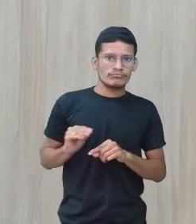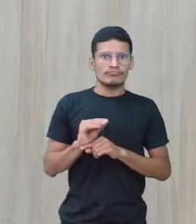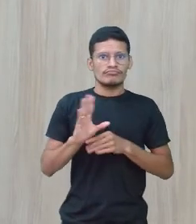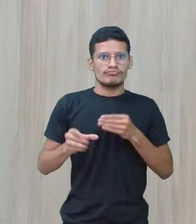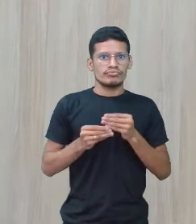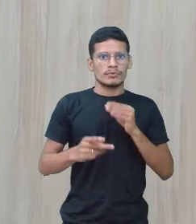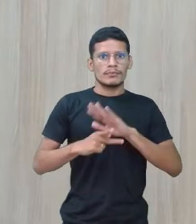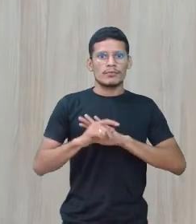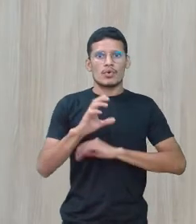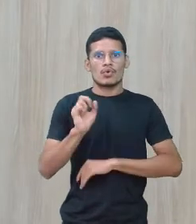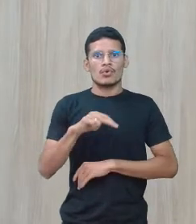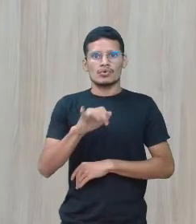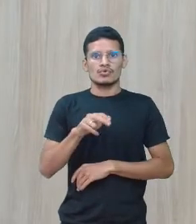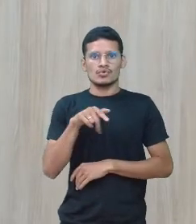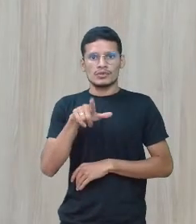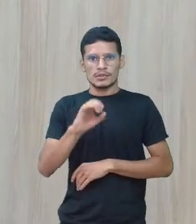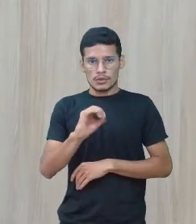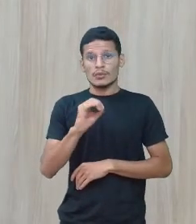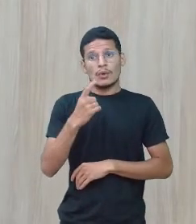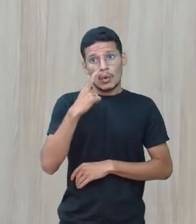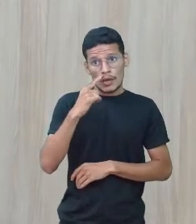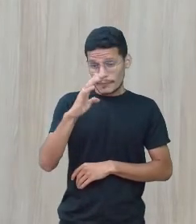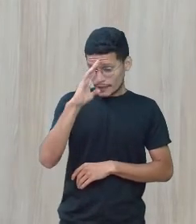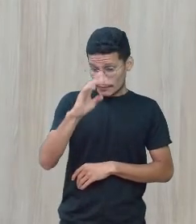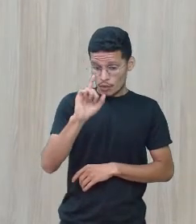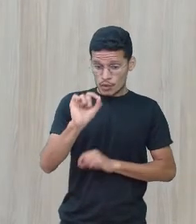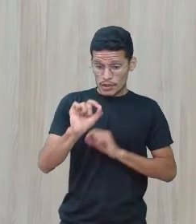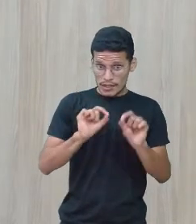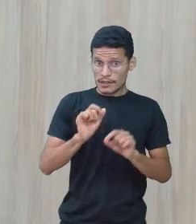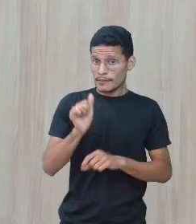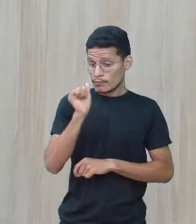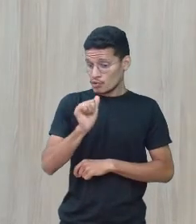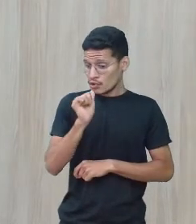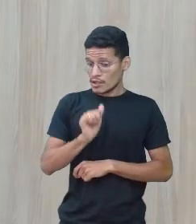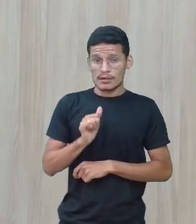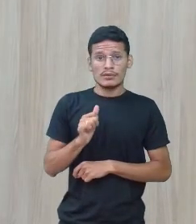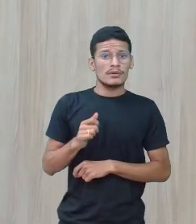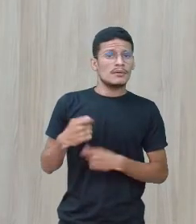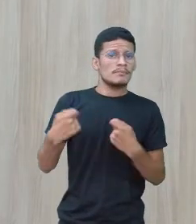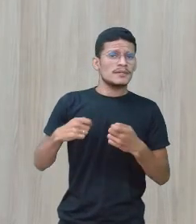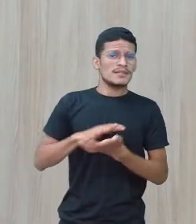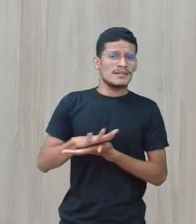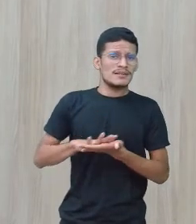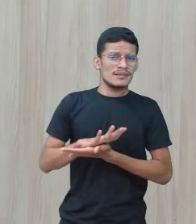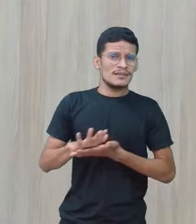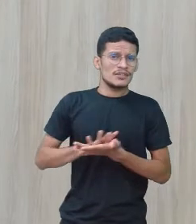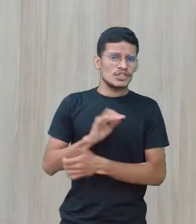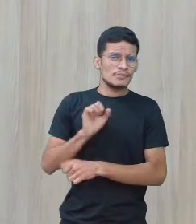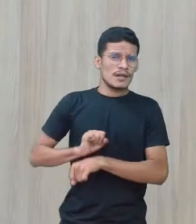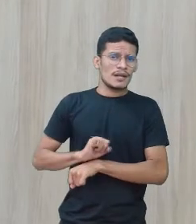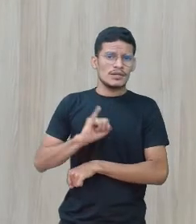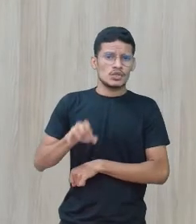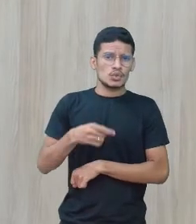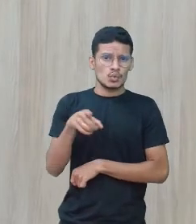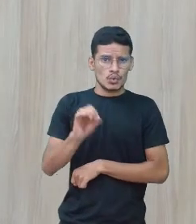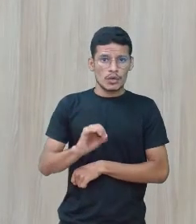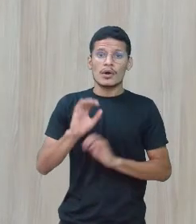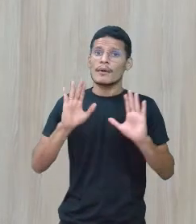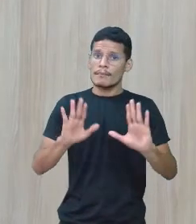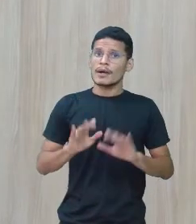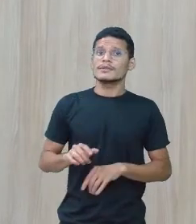conjunção. Então, a principal aqui é: a mulher não deveria esperar João, mas ela parece o quê? Um